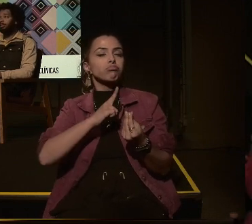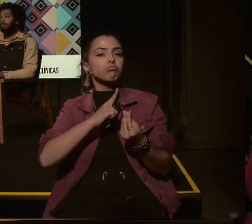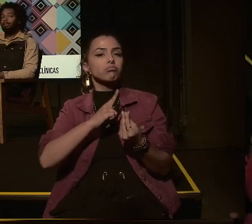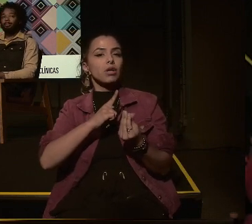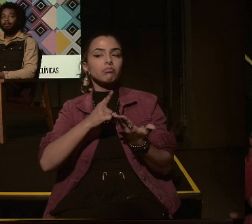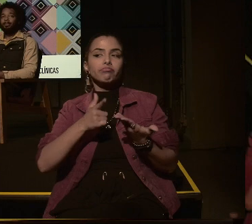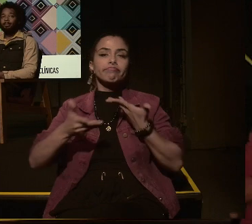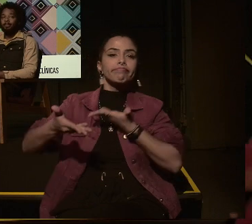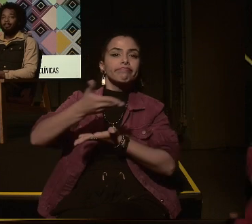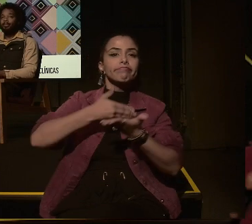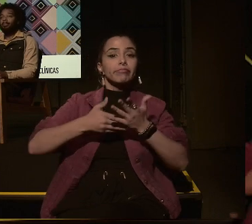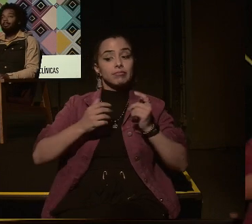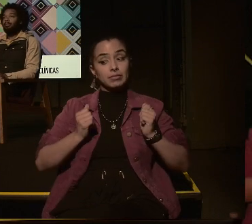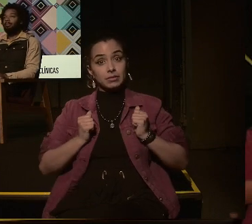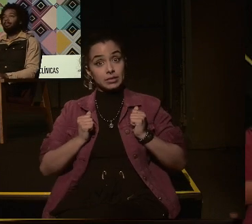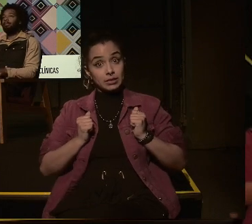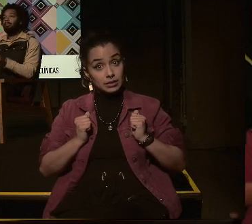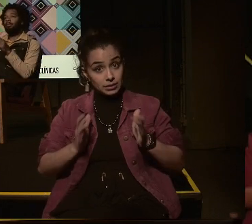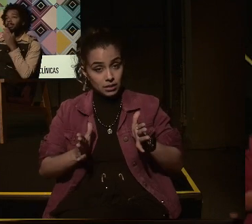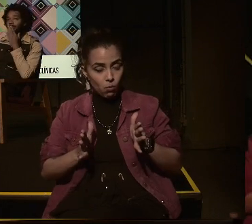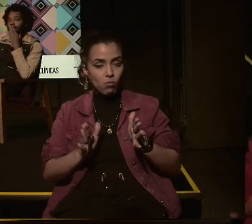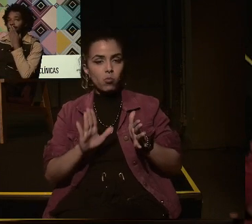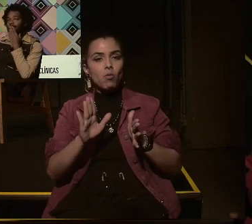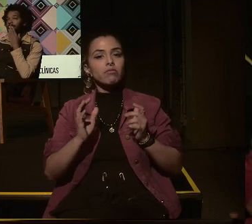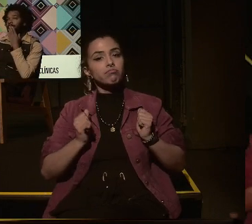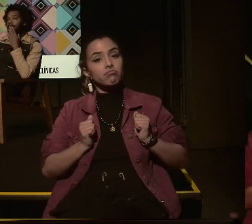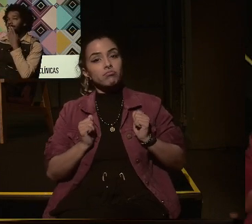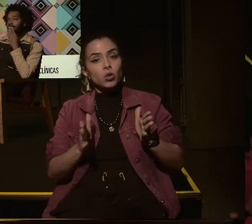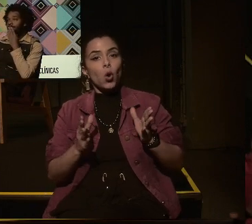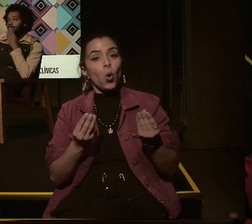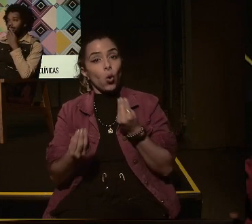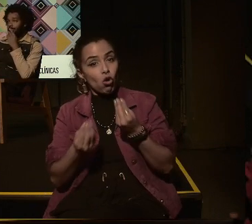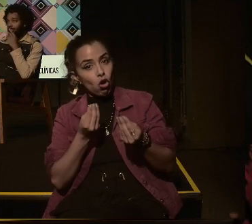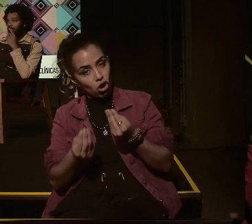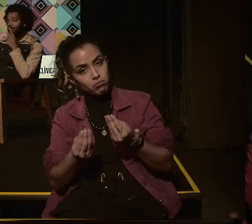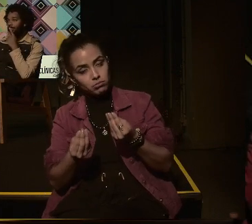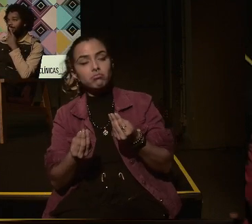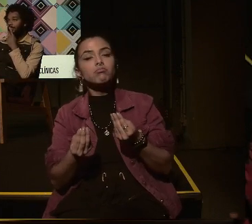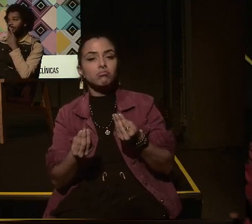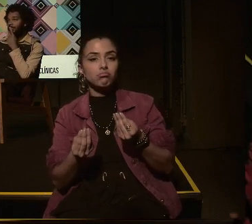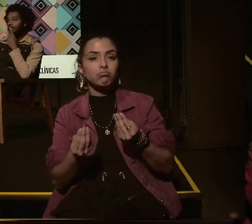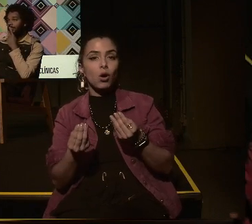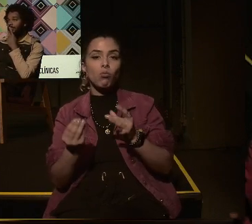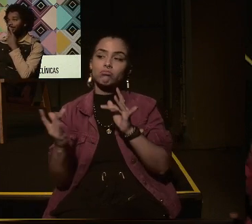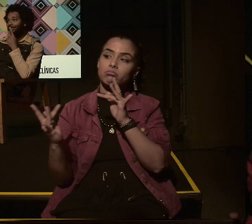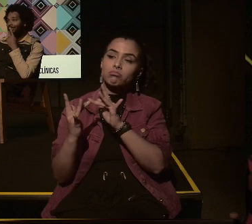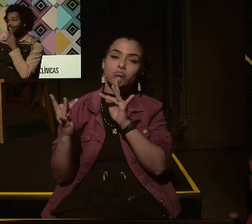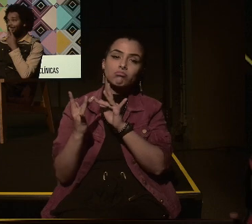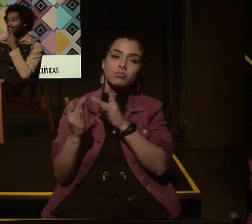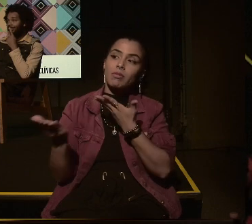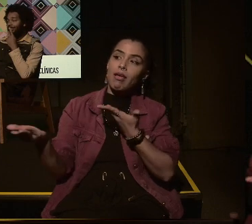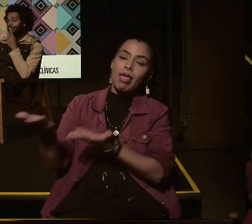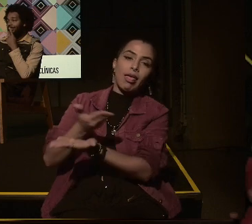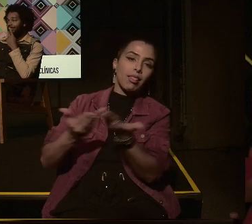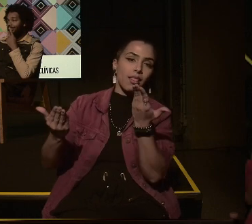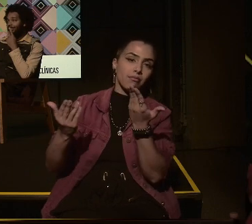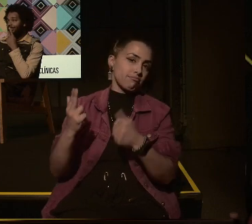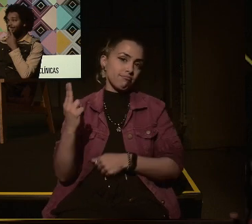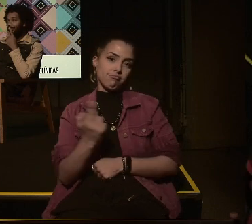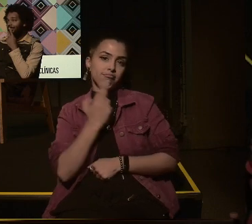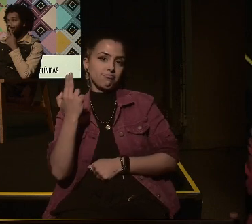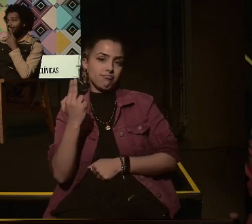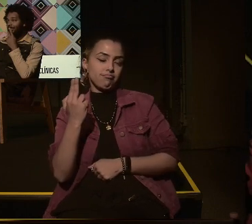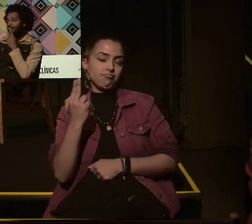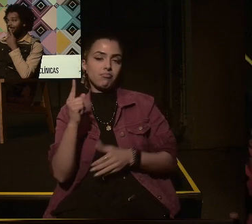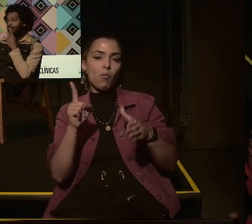Na ação. E essa ação se dá na relação. Essa ação não se dá fora de relação. Ela